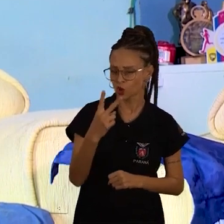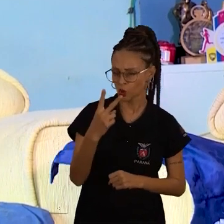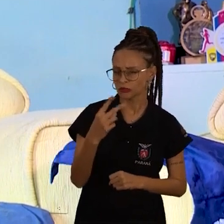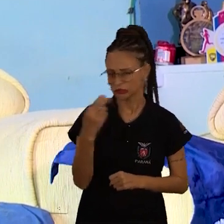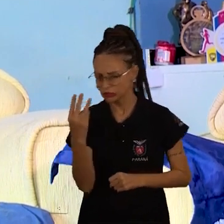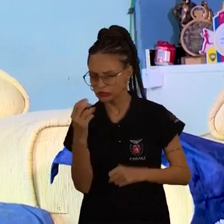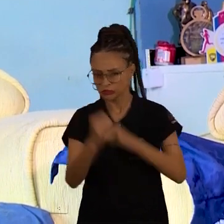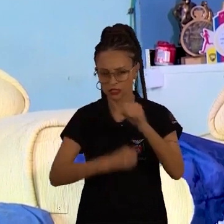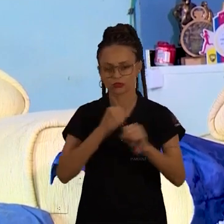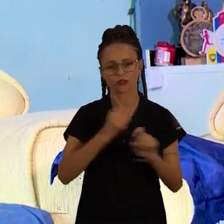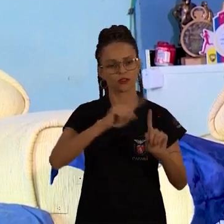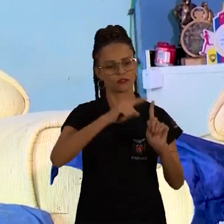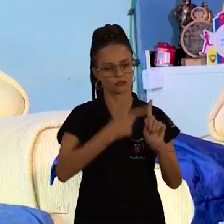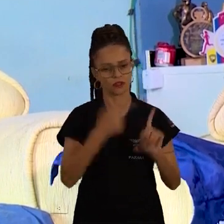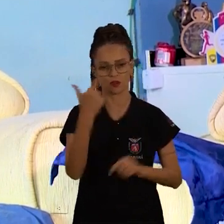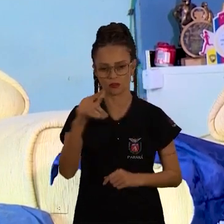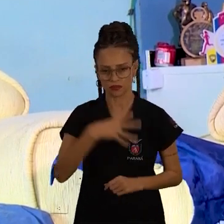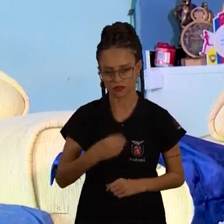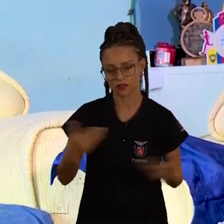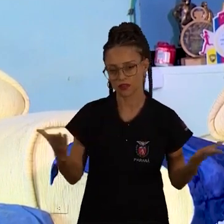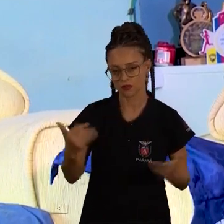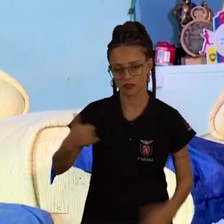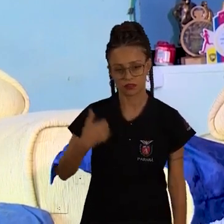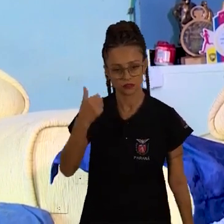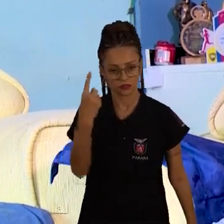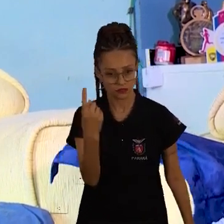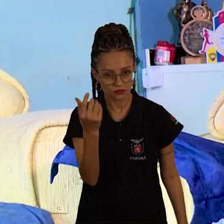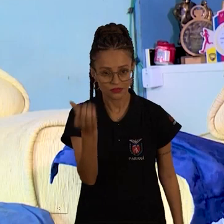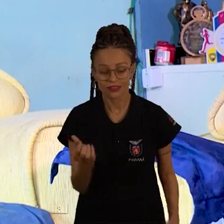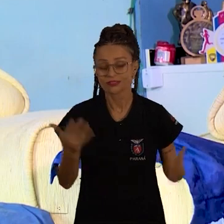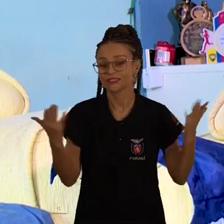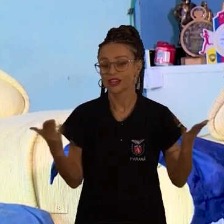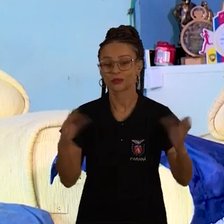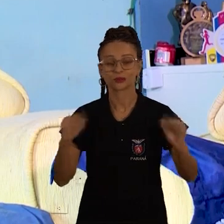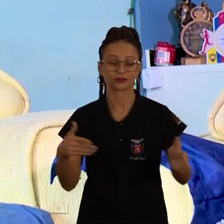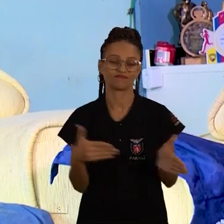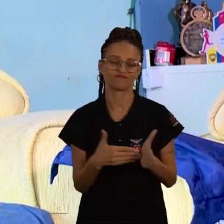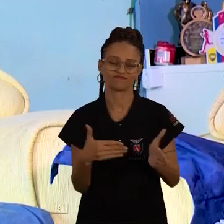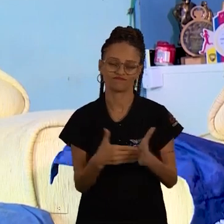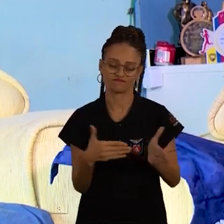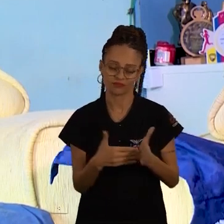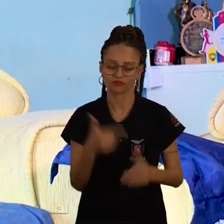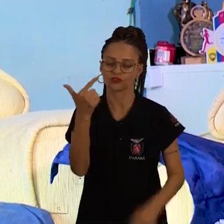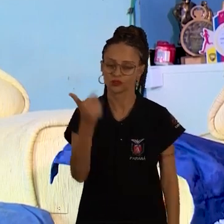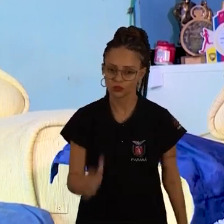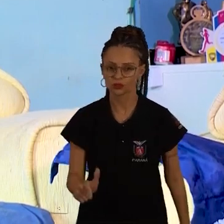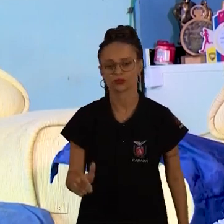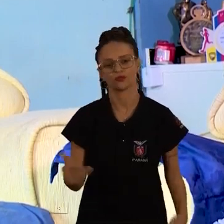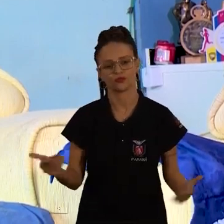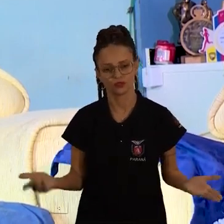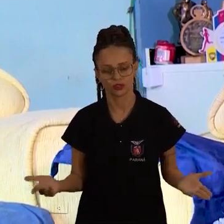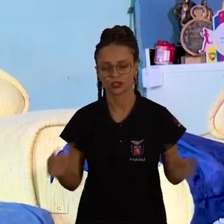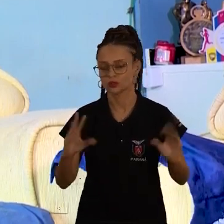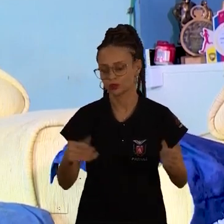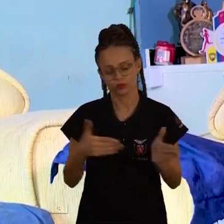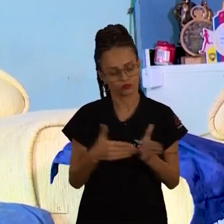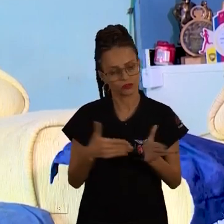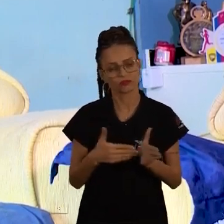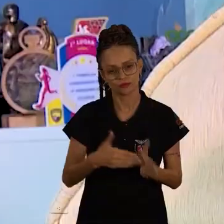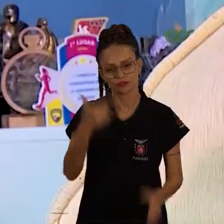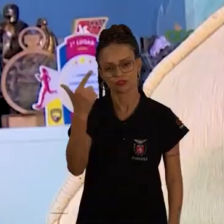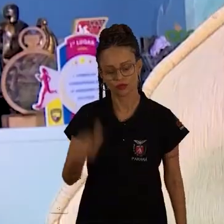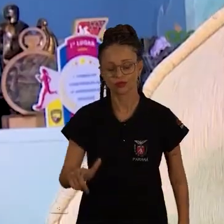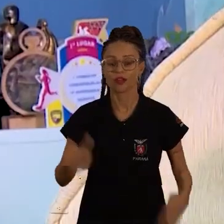2, 3 anos aqui, eu também engravidei da minha outra filha, que hoje tem 16 anos. Então, tudo travou de novo, né? Tudo travou de